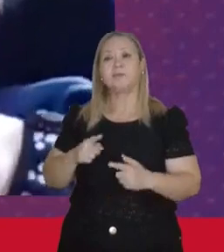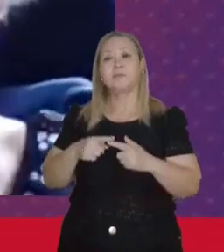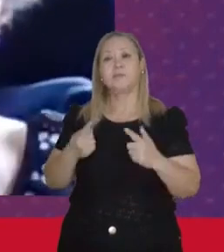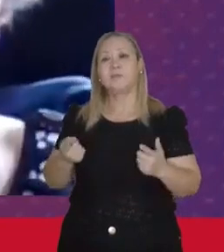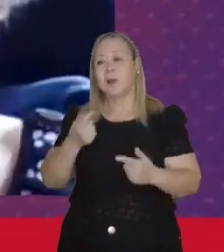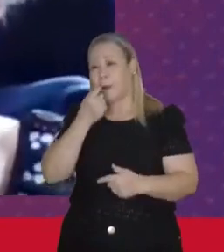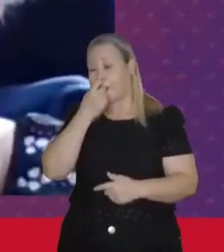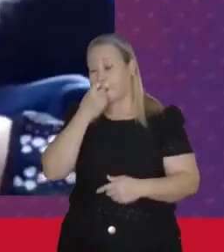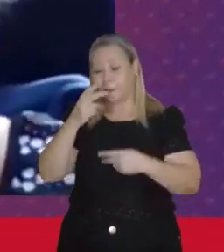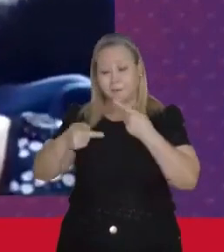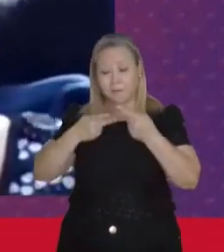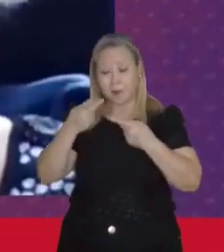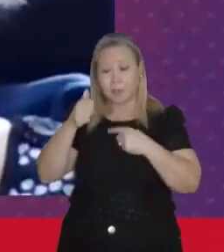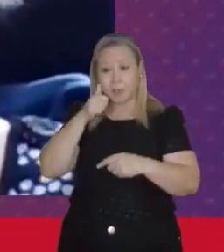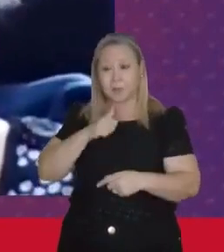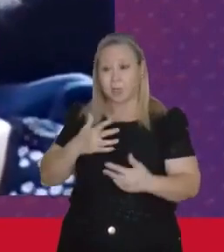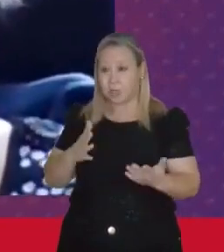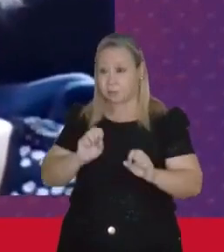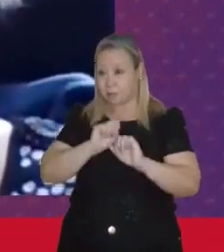aqui falando das mulheres.